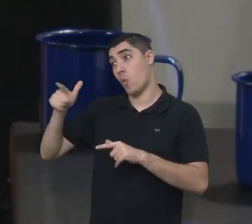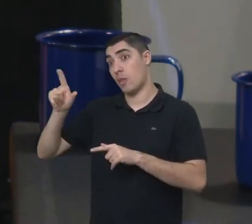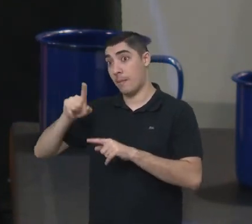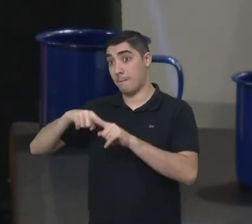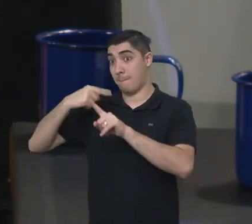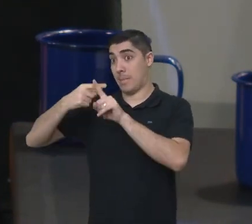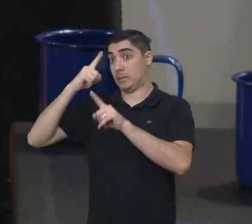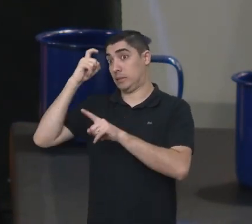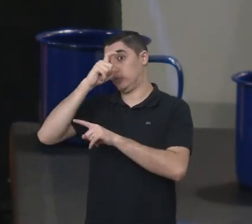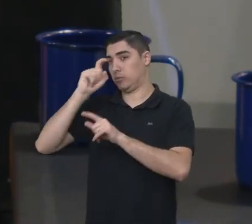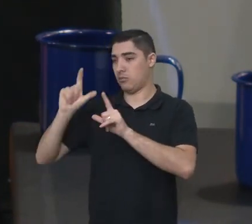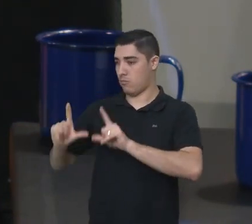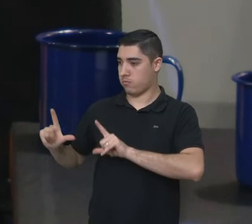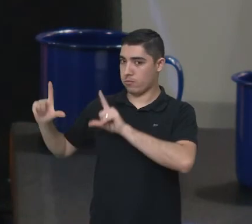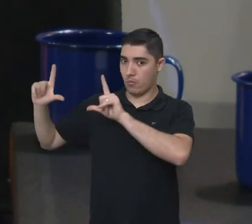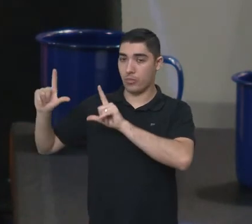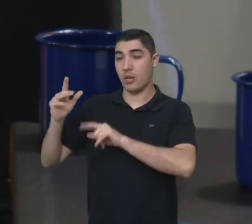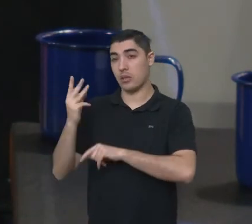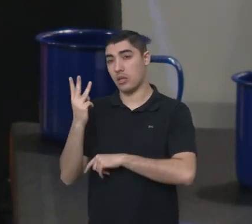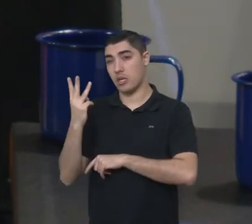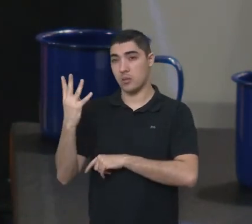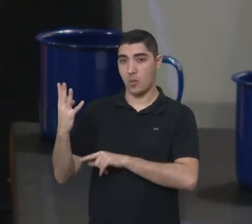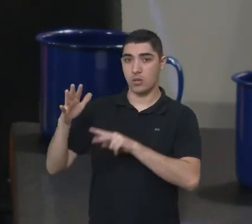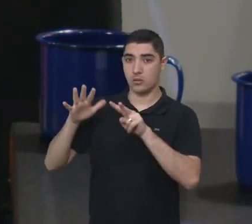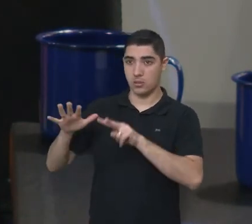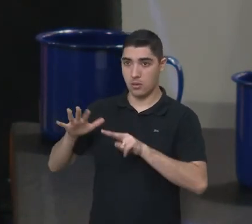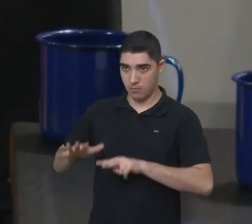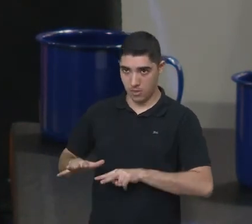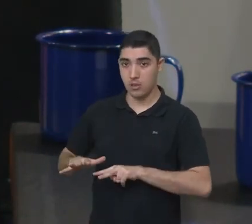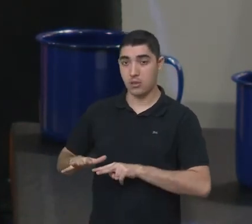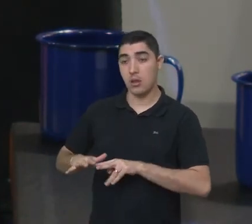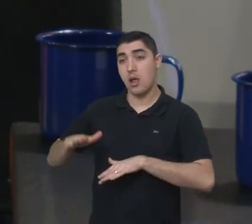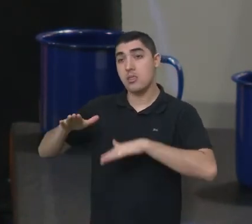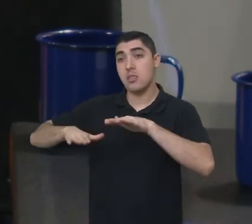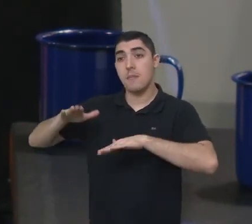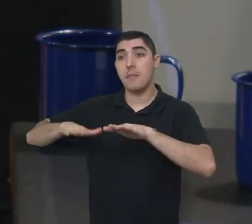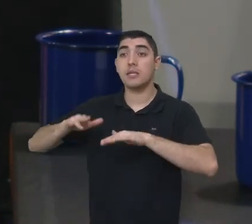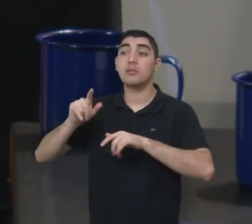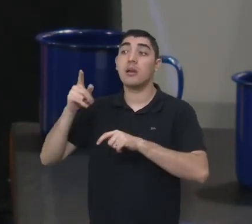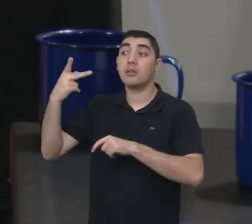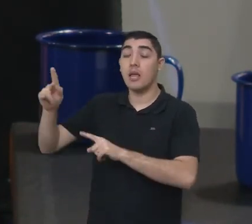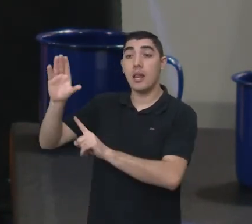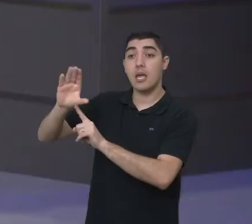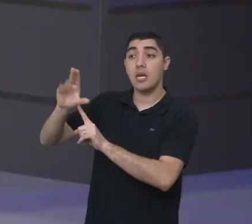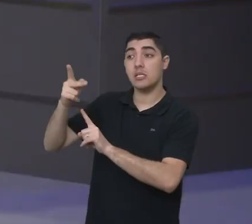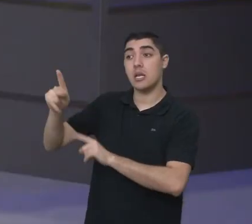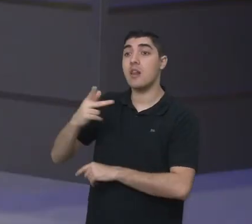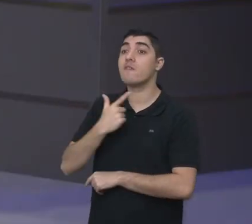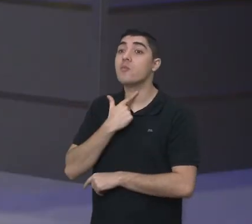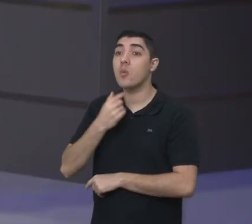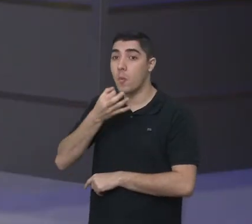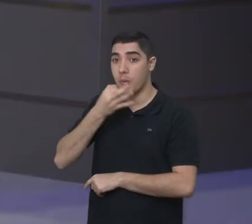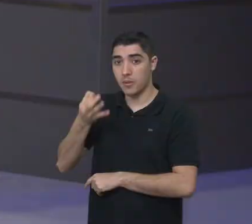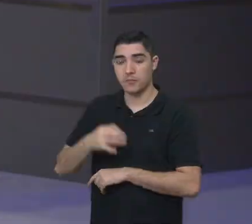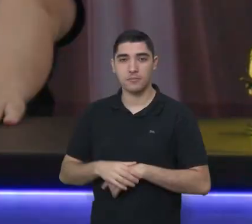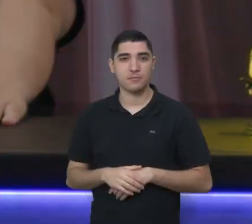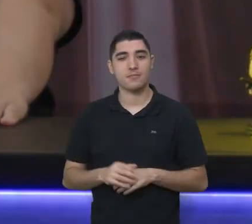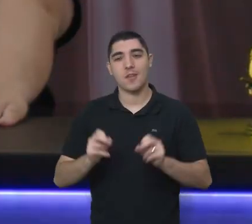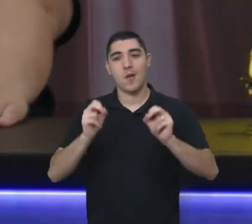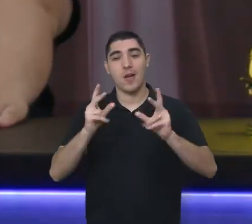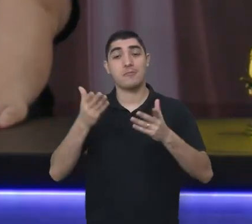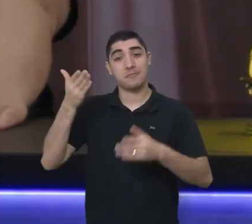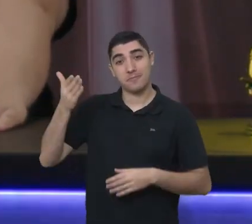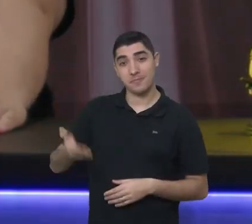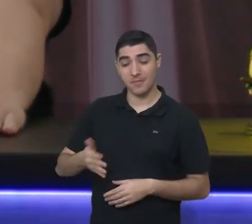assim, 3 semanas, 4 semanas, varia muito do que o cliente quer, né? Ah, beleza. Então essa